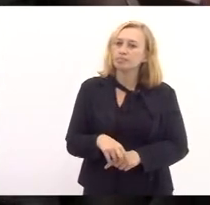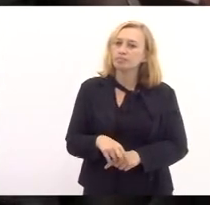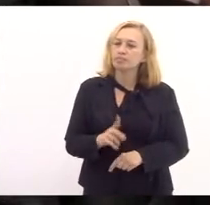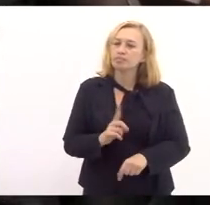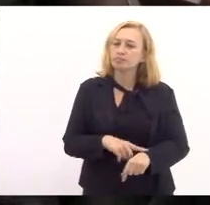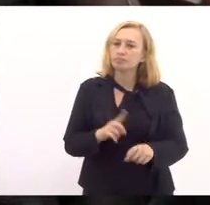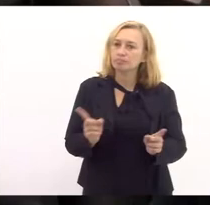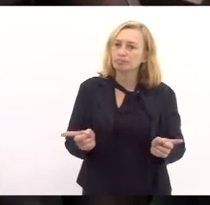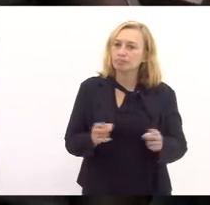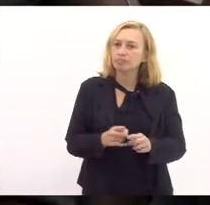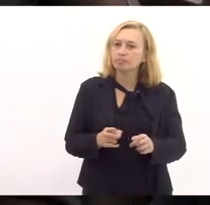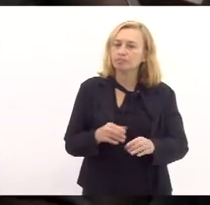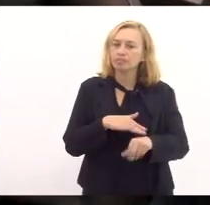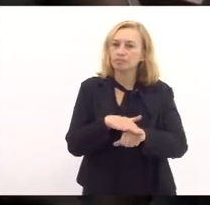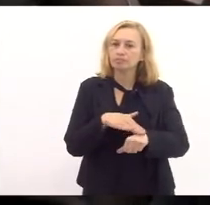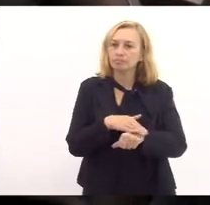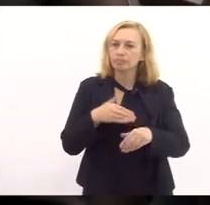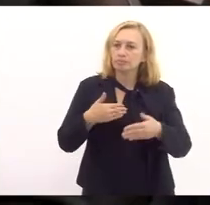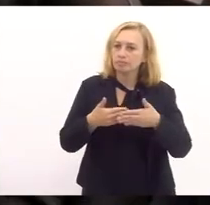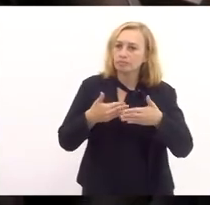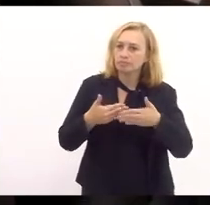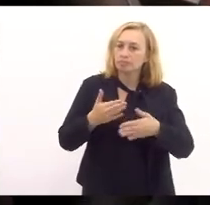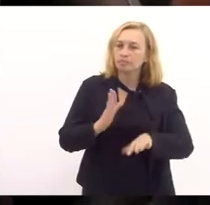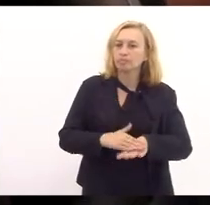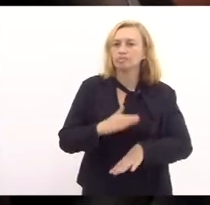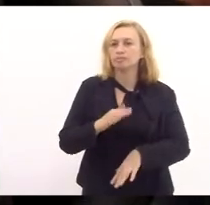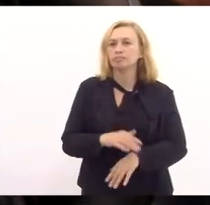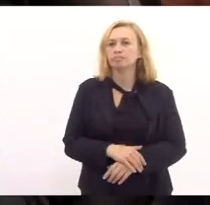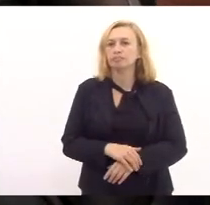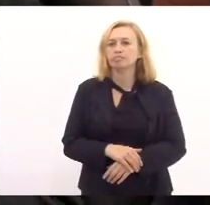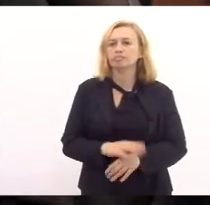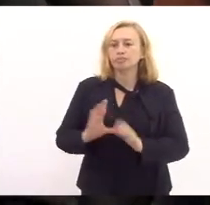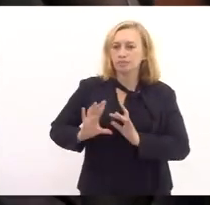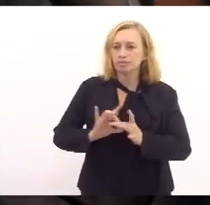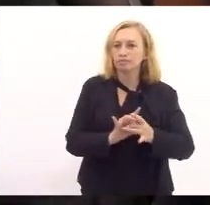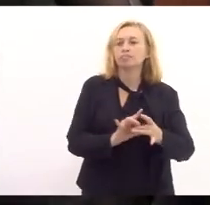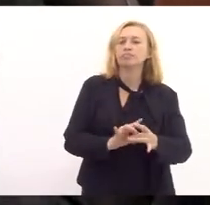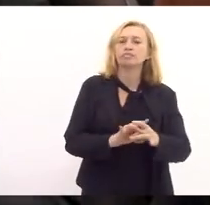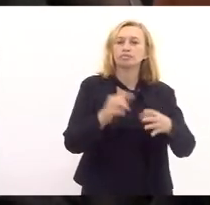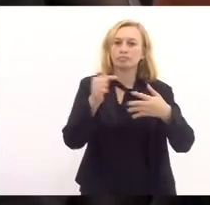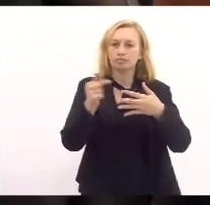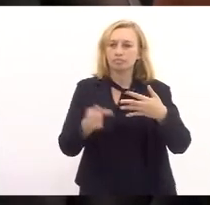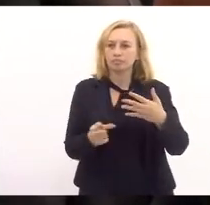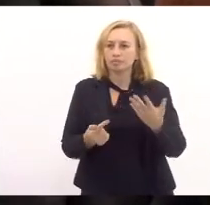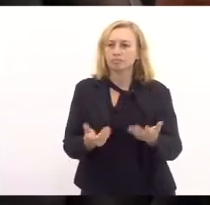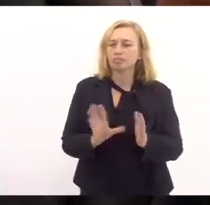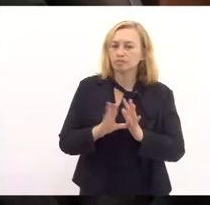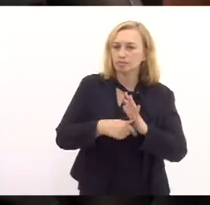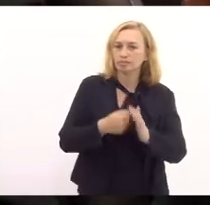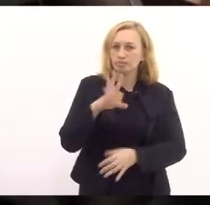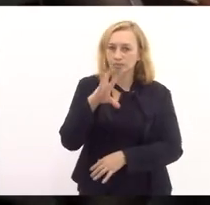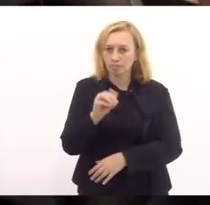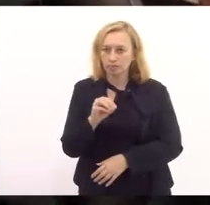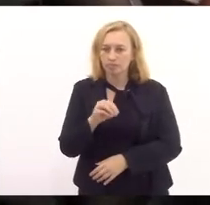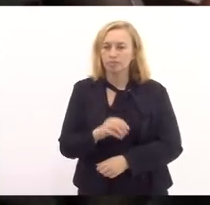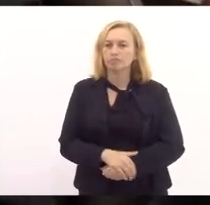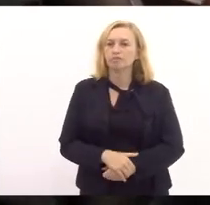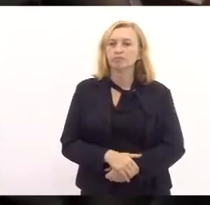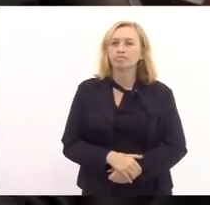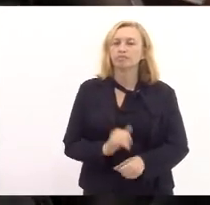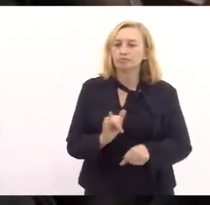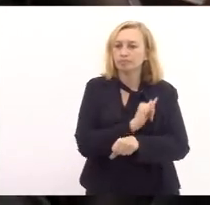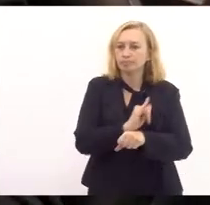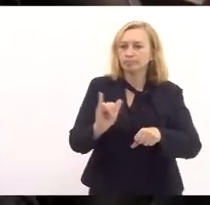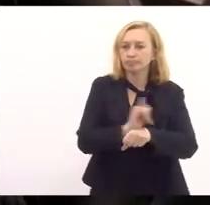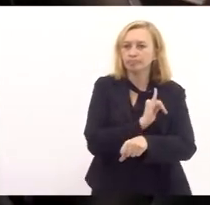prazo. As conversas são no sentido de aproximar, até naquela questão de congregar esses pontos em relação a furto de cabo, para que as estratégias